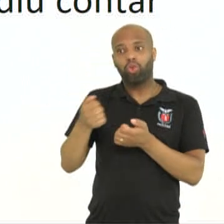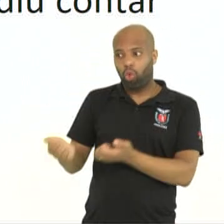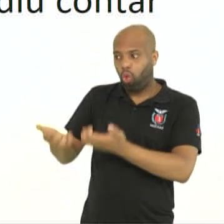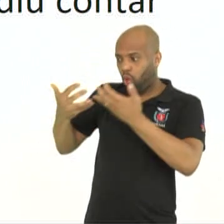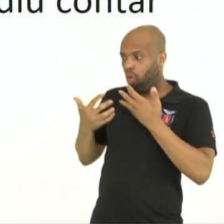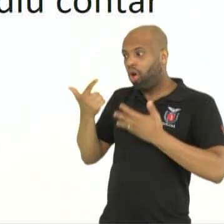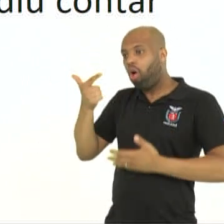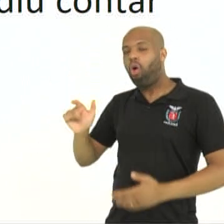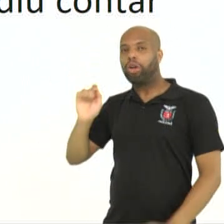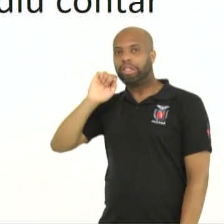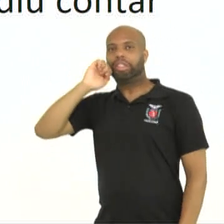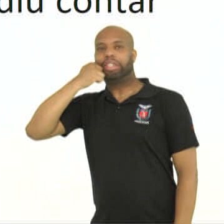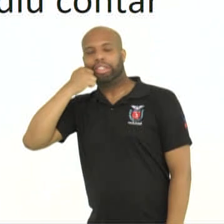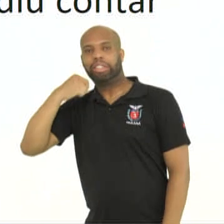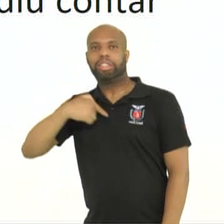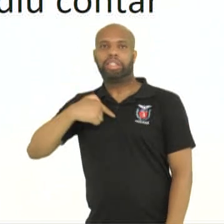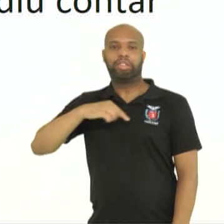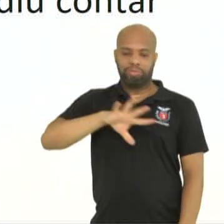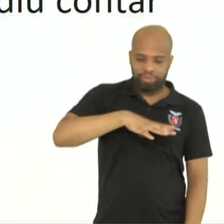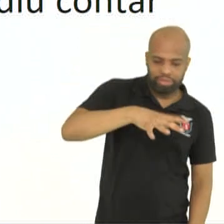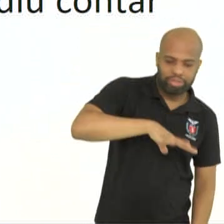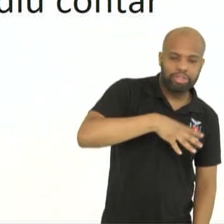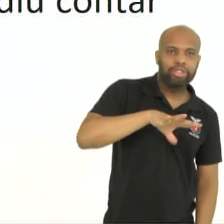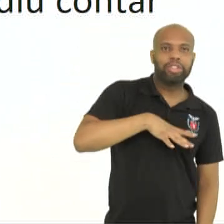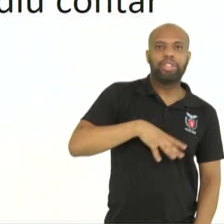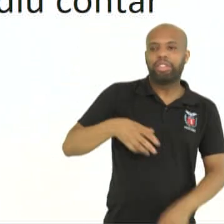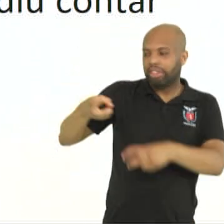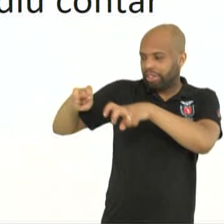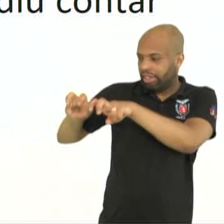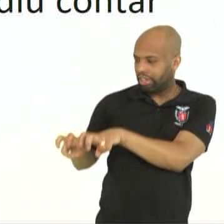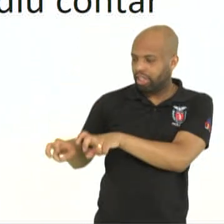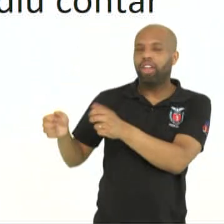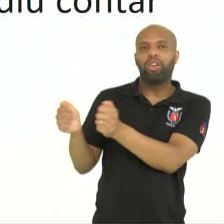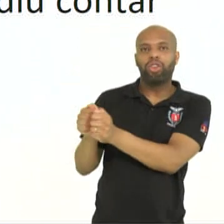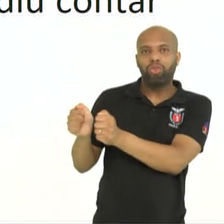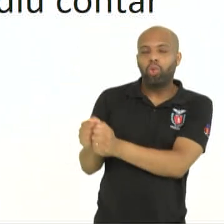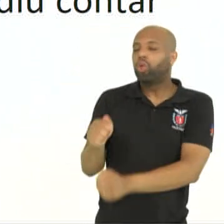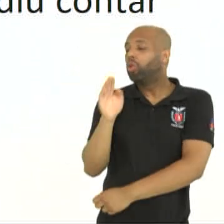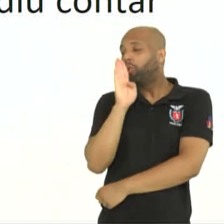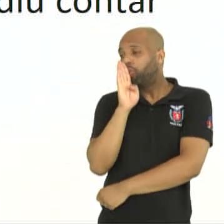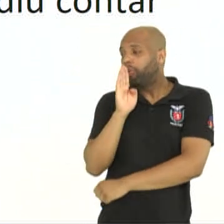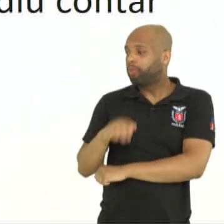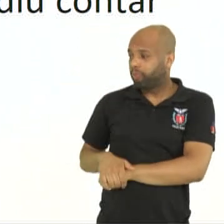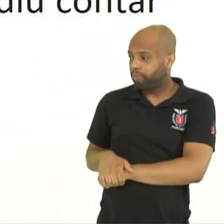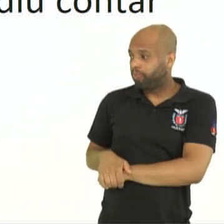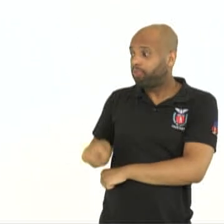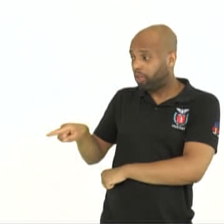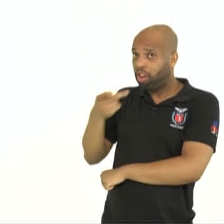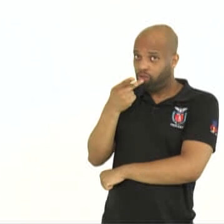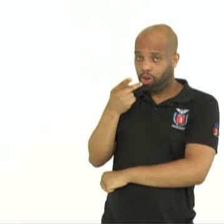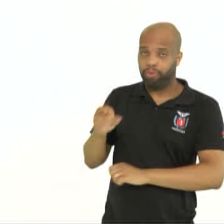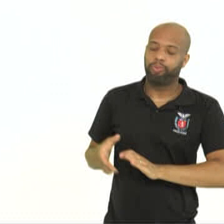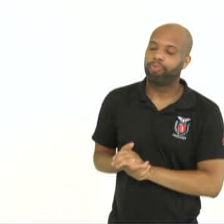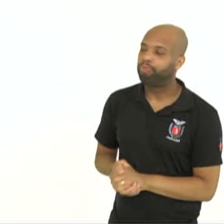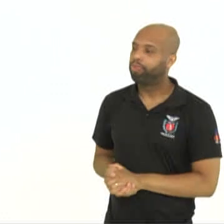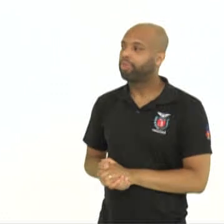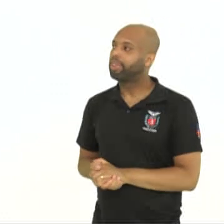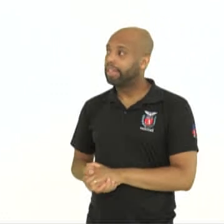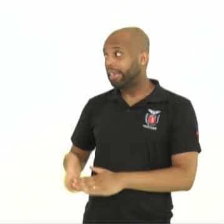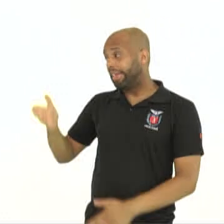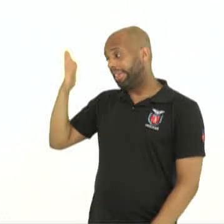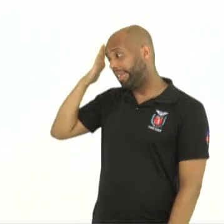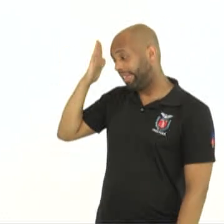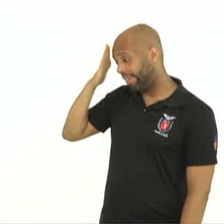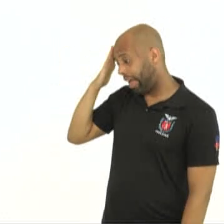seus segredos, foi que eu tomei coragem de me sentar ao seu lado, bem quietinha. Disse ela: